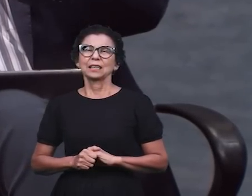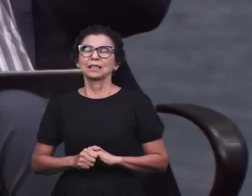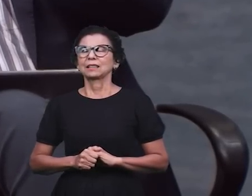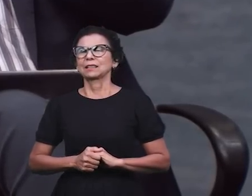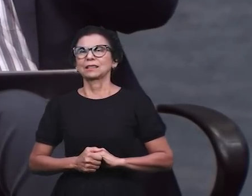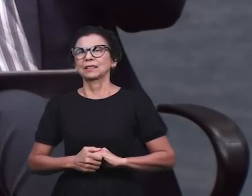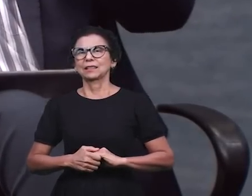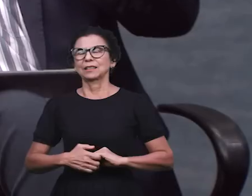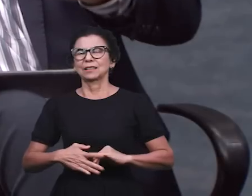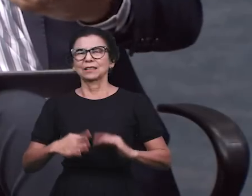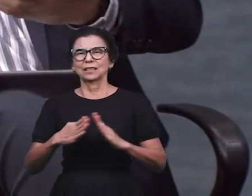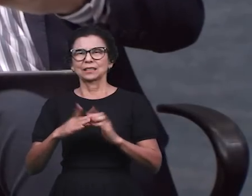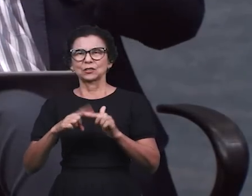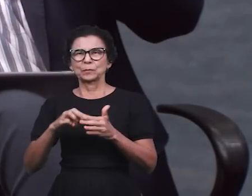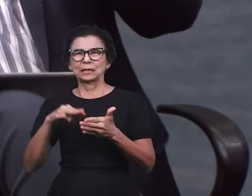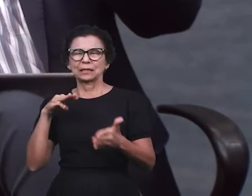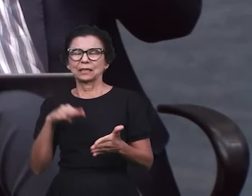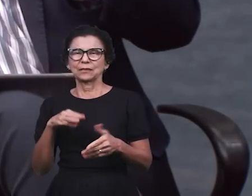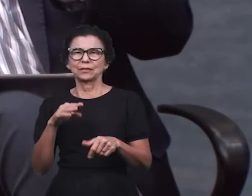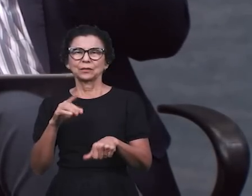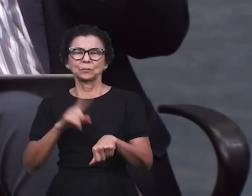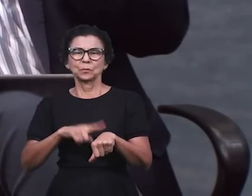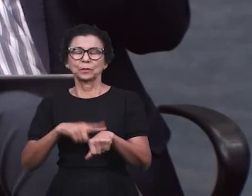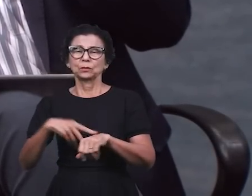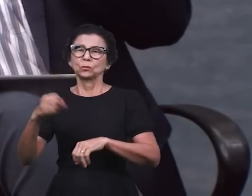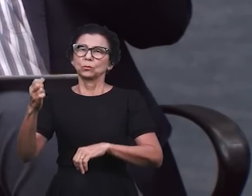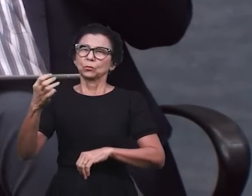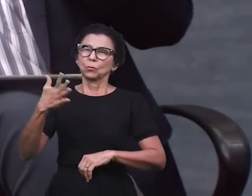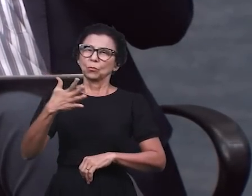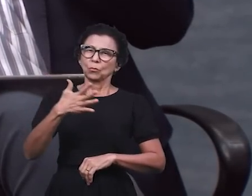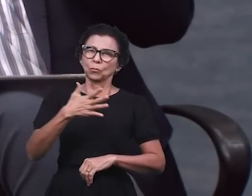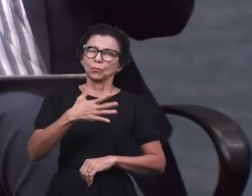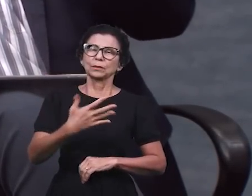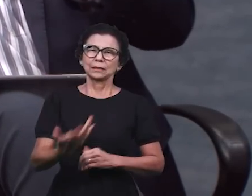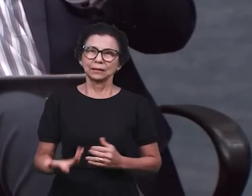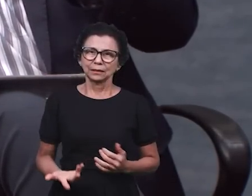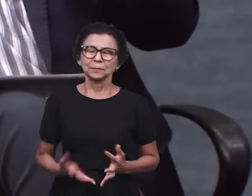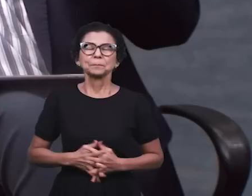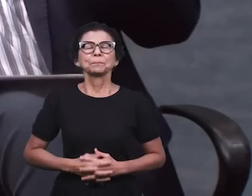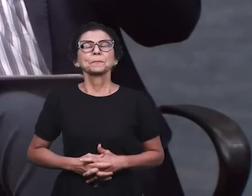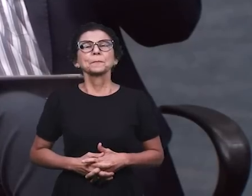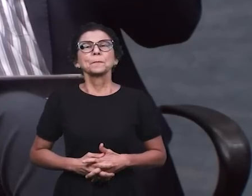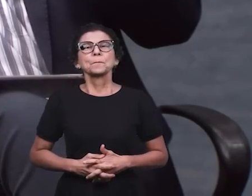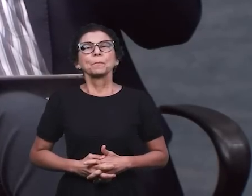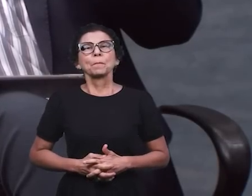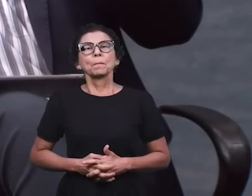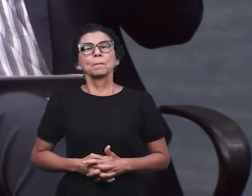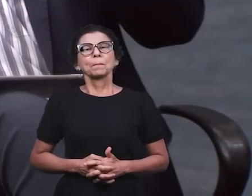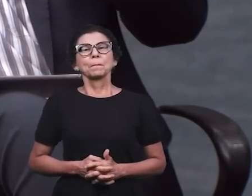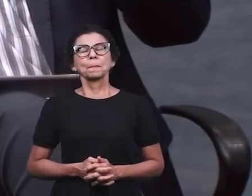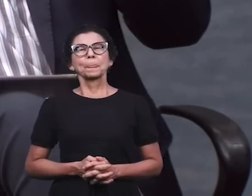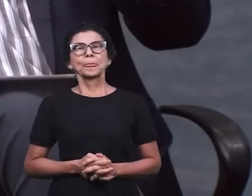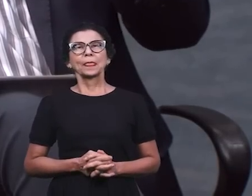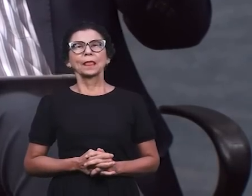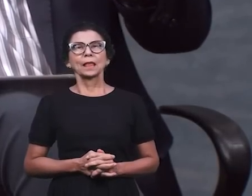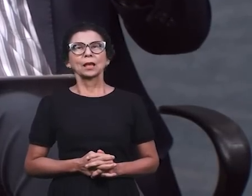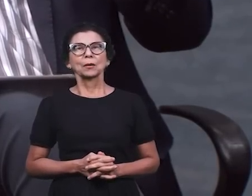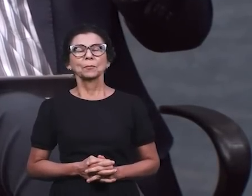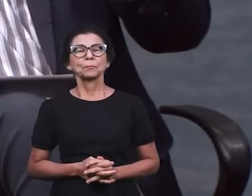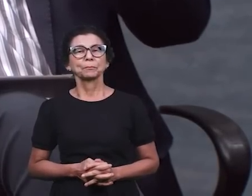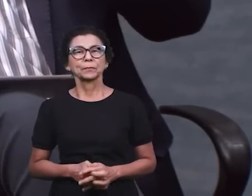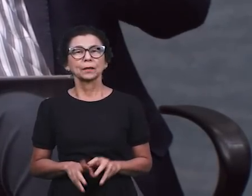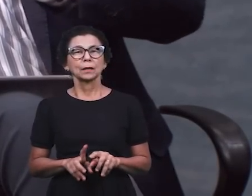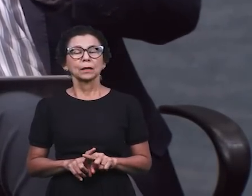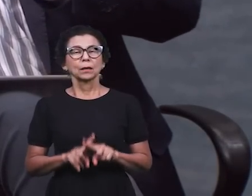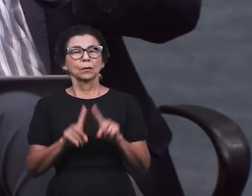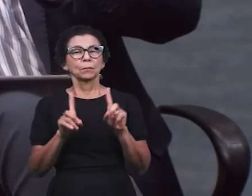obra, né? Tudo estava ainda se consolidando e tudo mais. Mas a orientação é que o adolescente, não é que